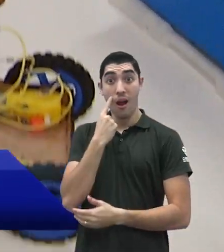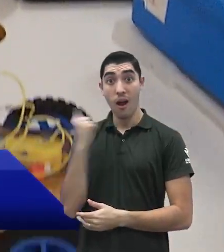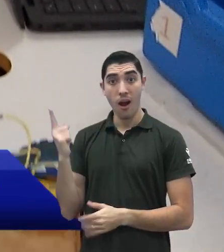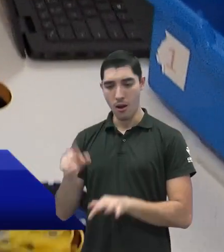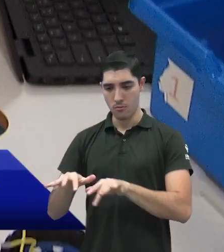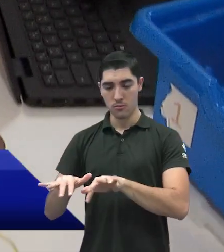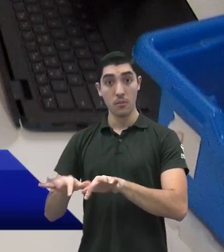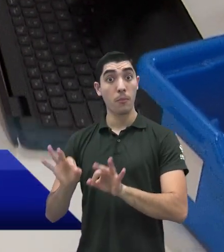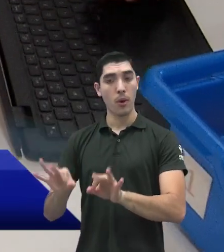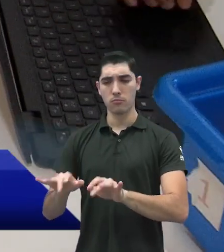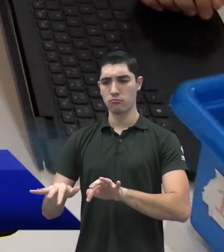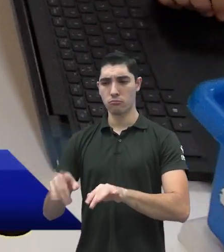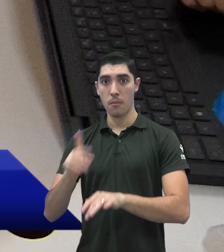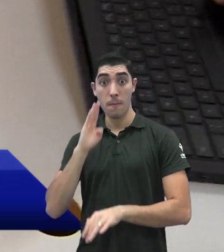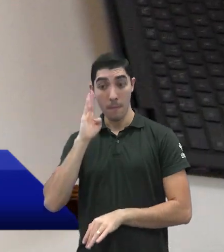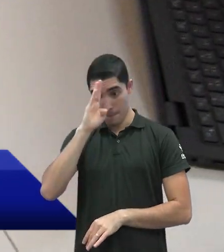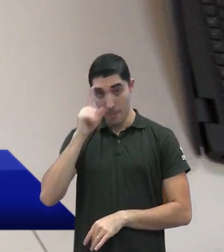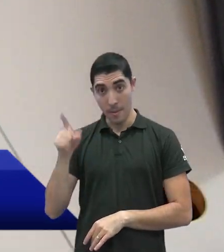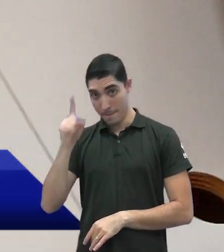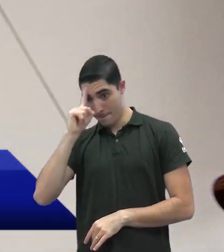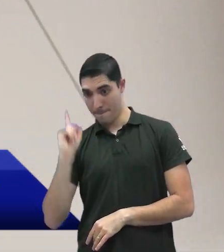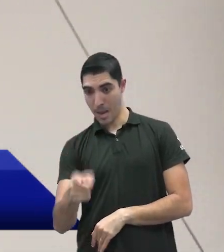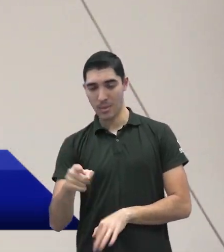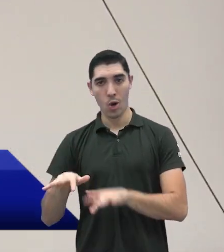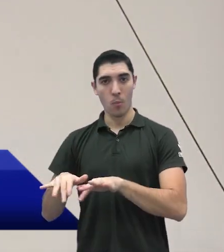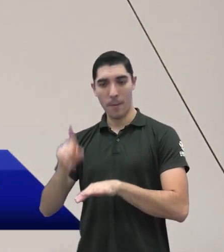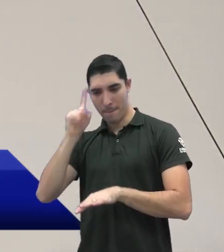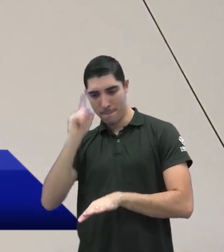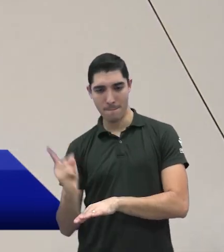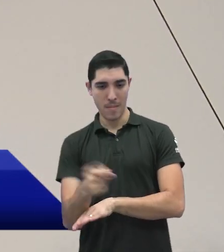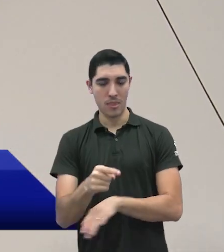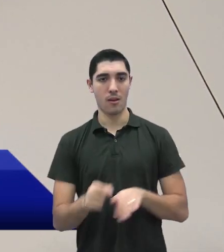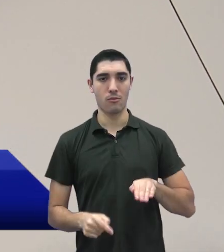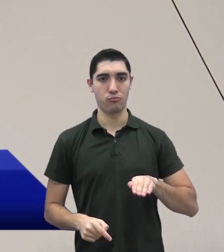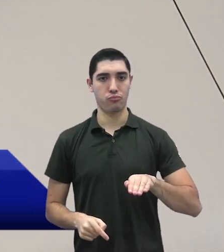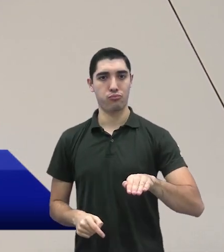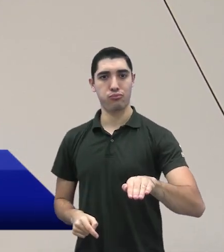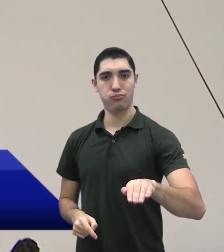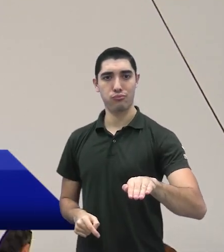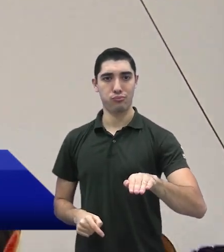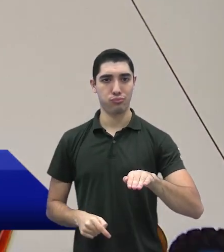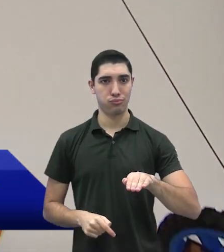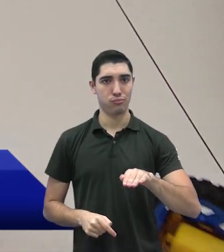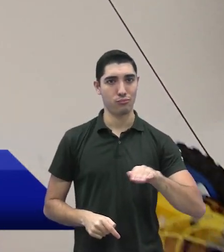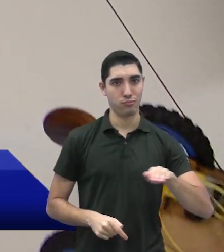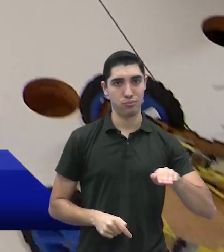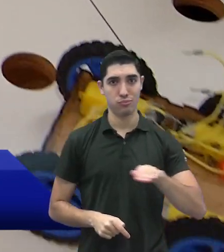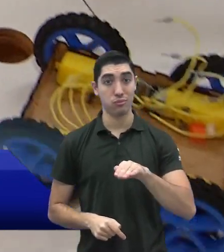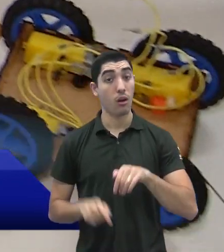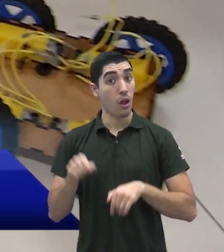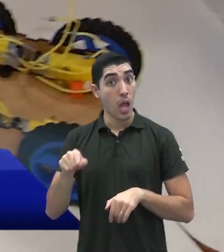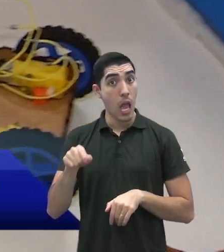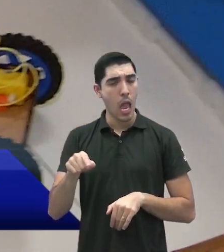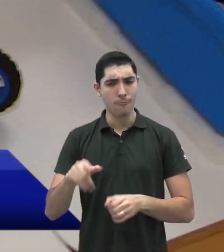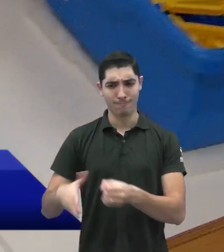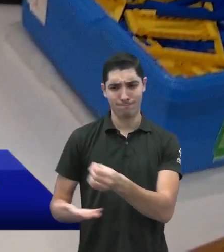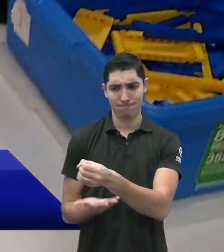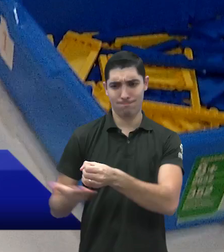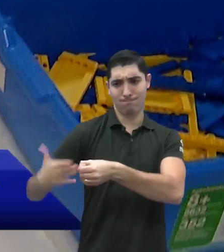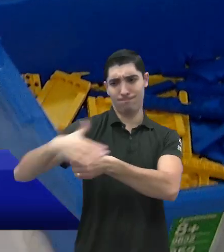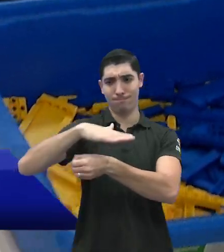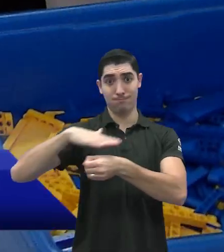controlar, inclusive, ali, dando comandos pelo computador. Ó, que interessante o robozinho aí, todo coloridinho andando. É um módulo